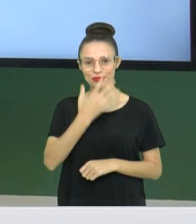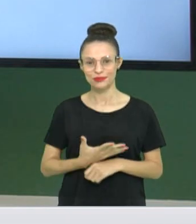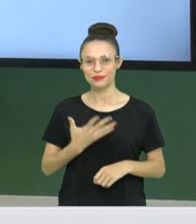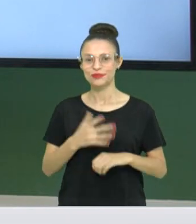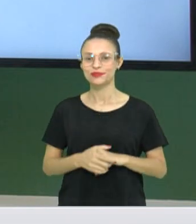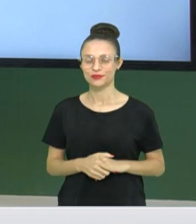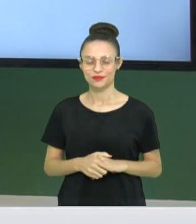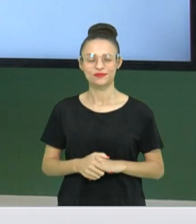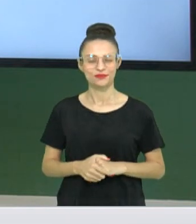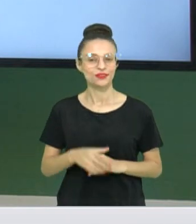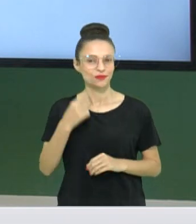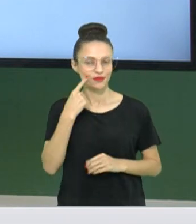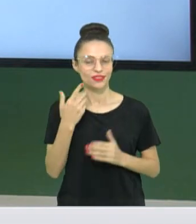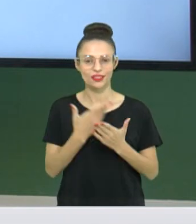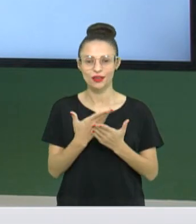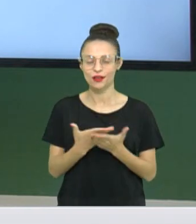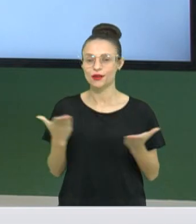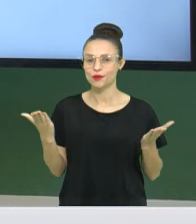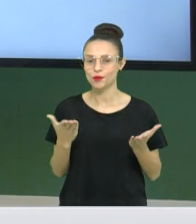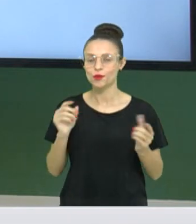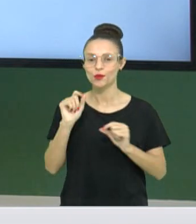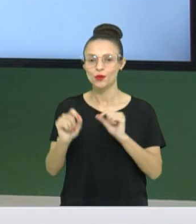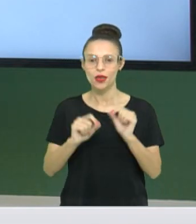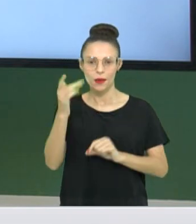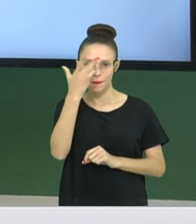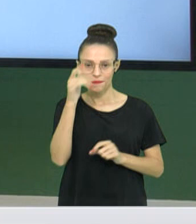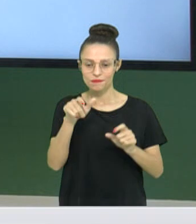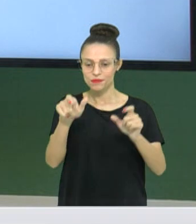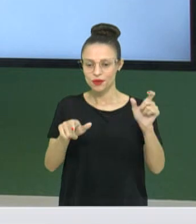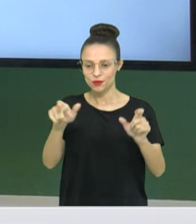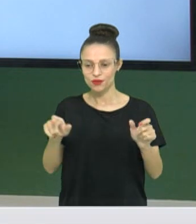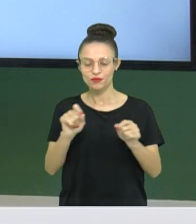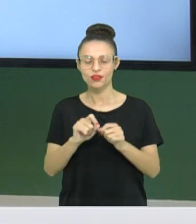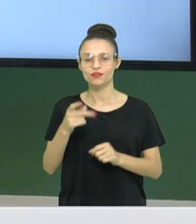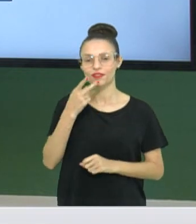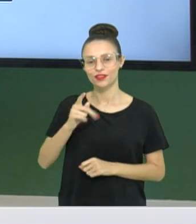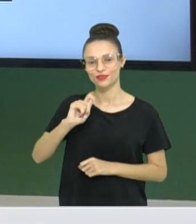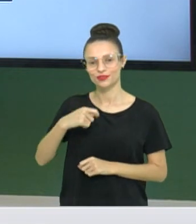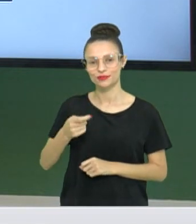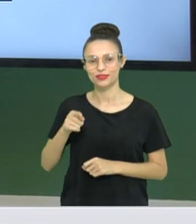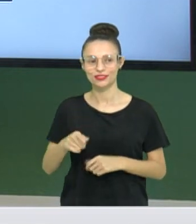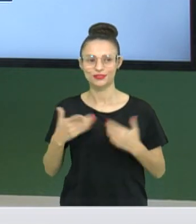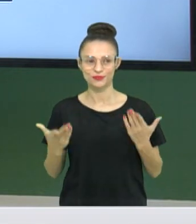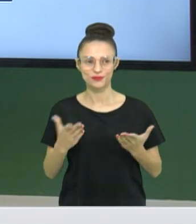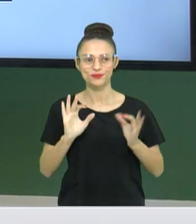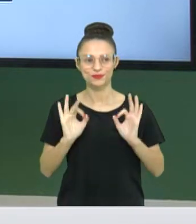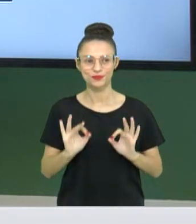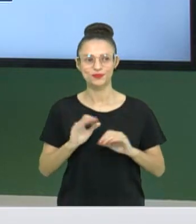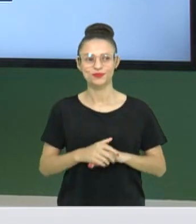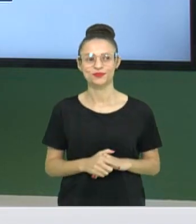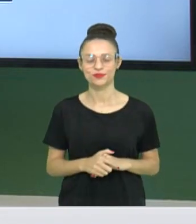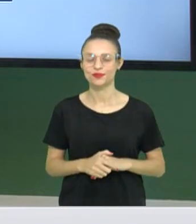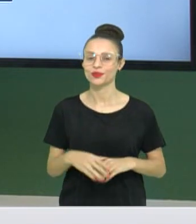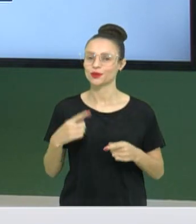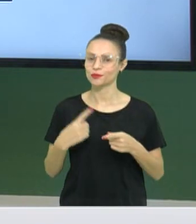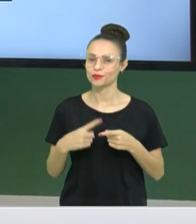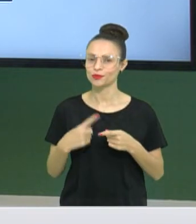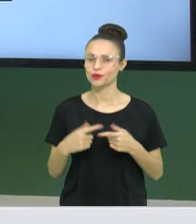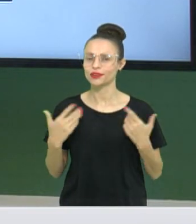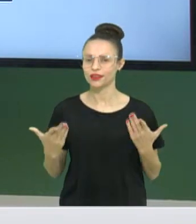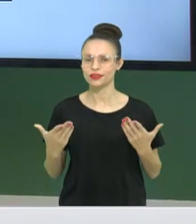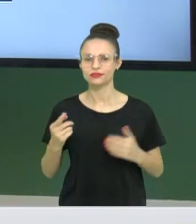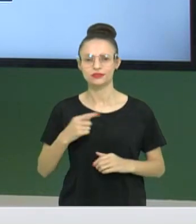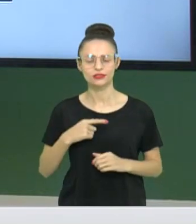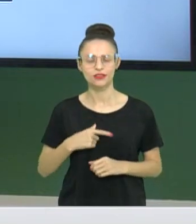Nós vamos ver nessa aula de hoje o que as pessoas que estão fazendo dizem a respeito disso, tá certo? Por que houve